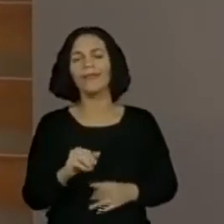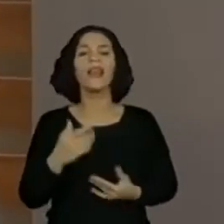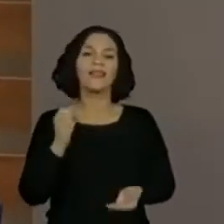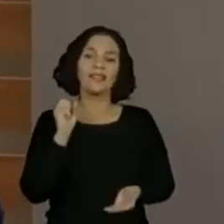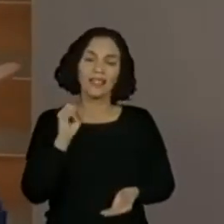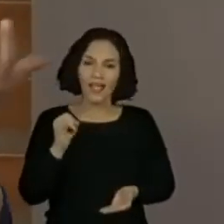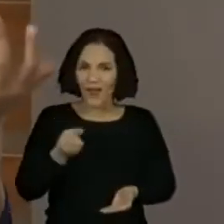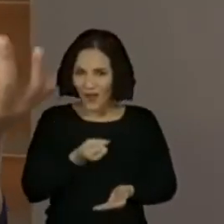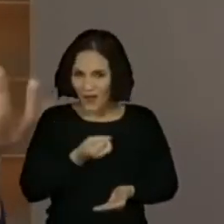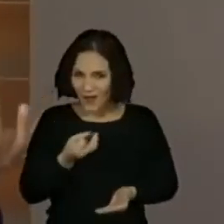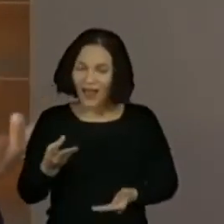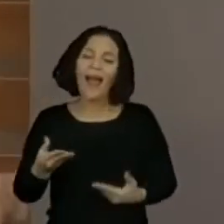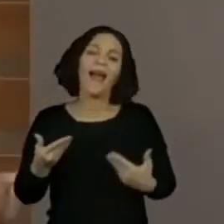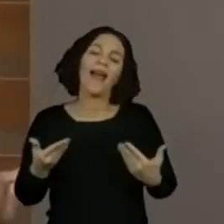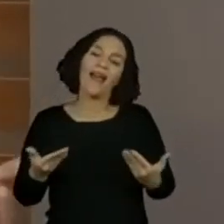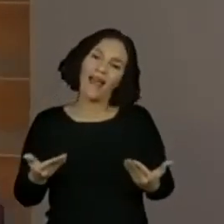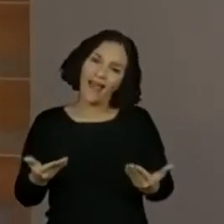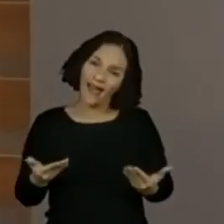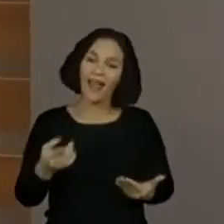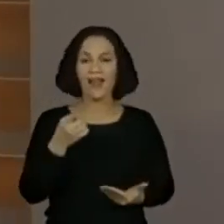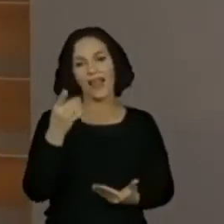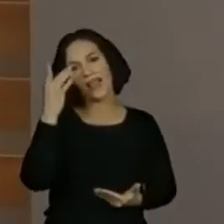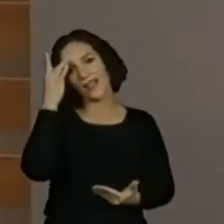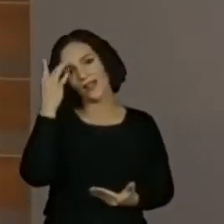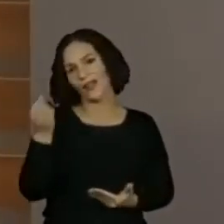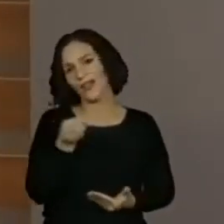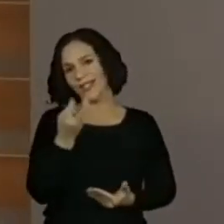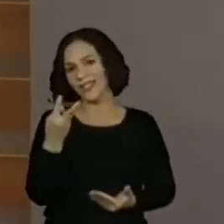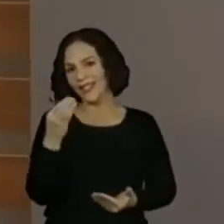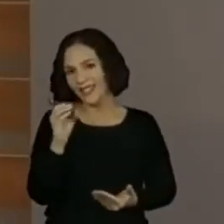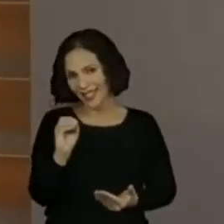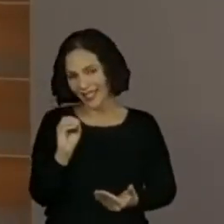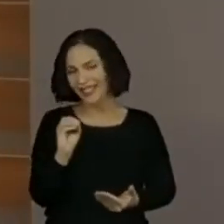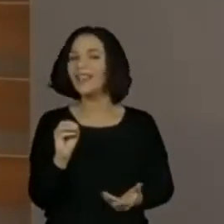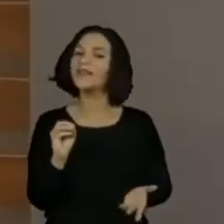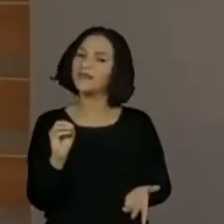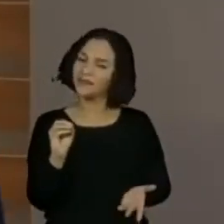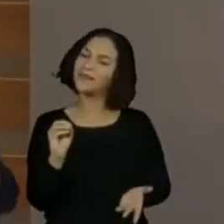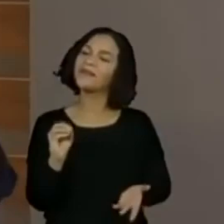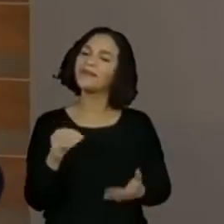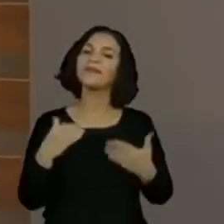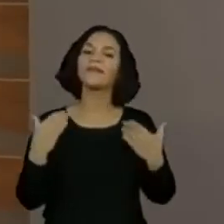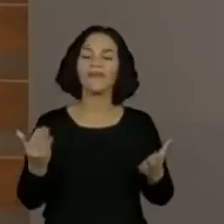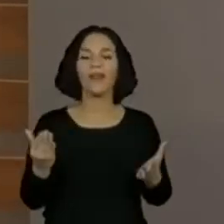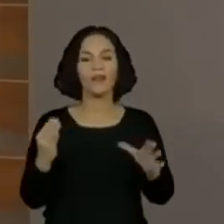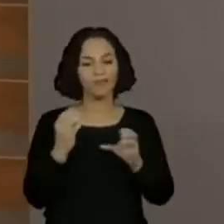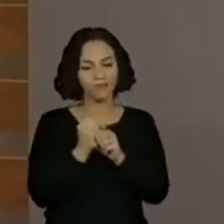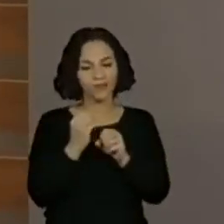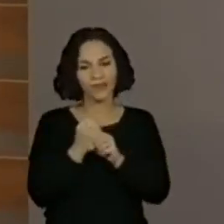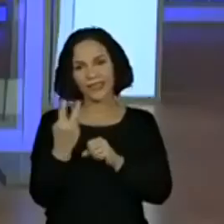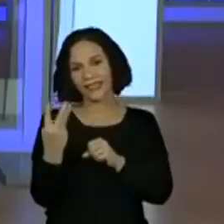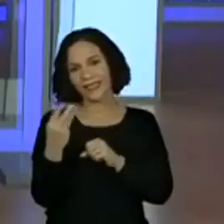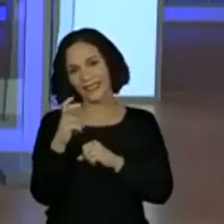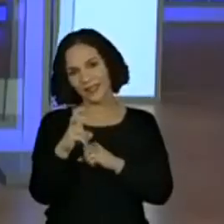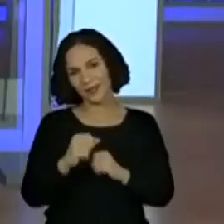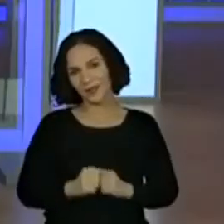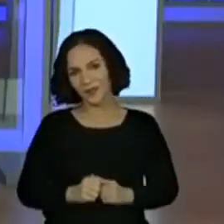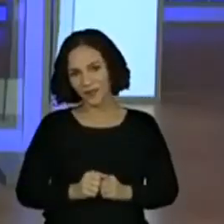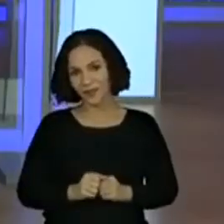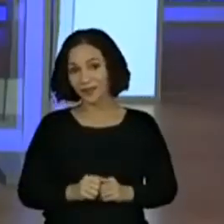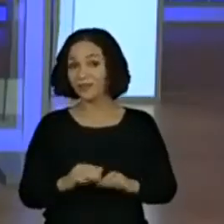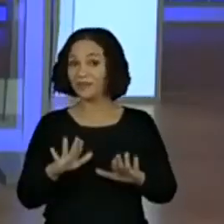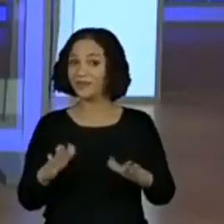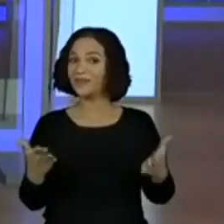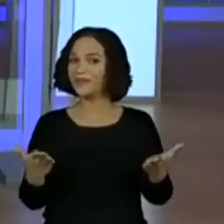sim, vocês estimaram que tinha 30 e na hora que a gente foi contar, percebemos que tem 35.